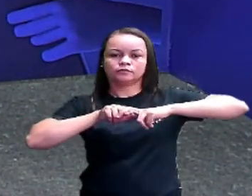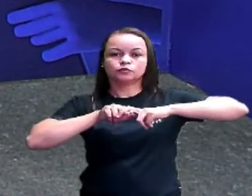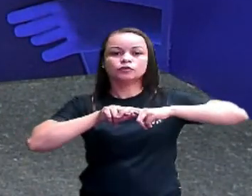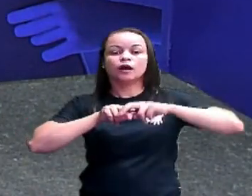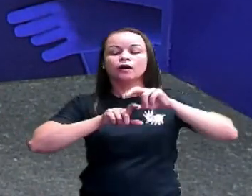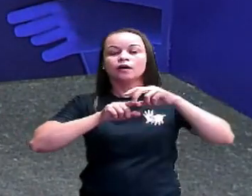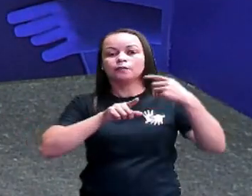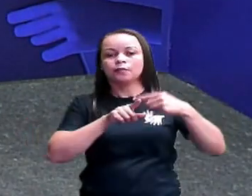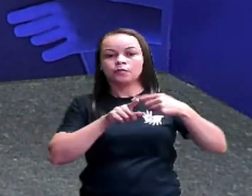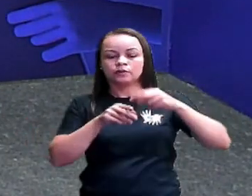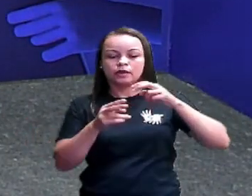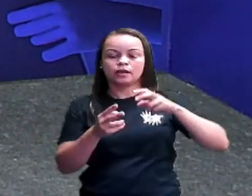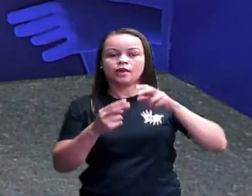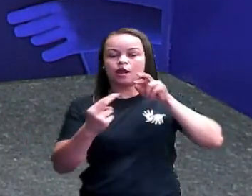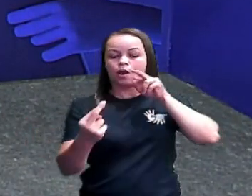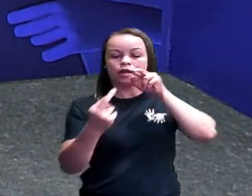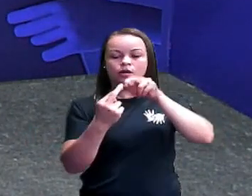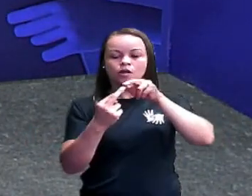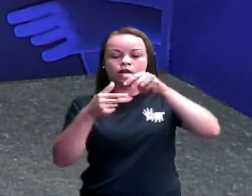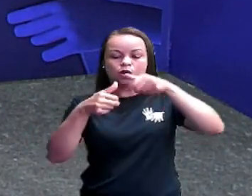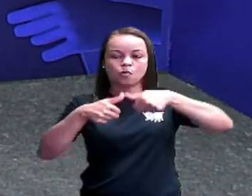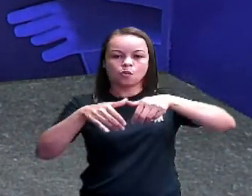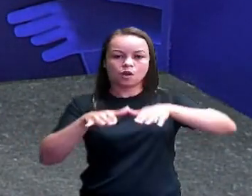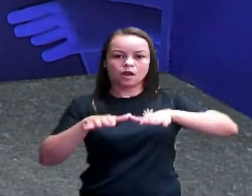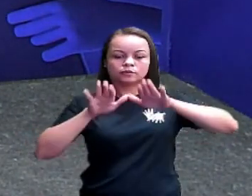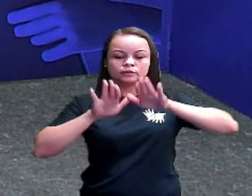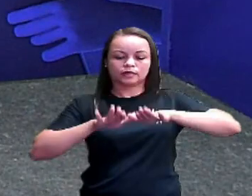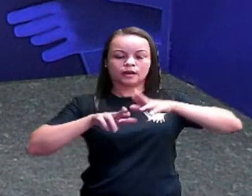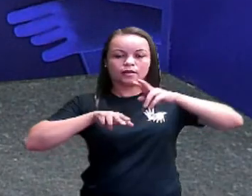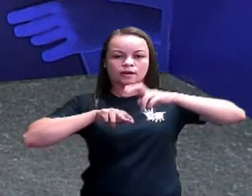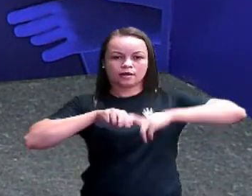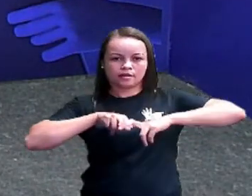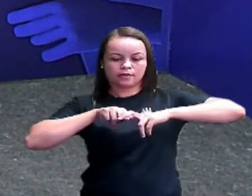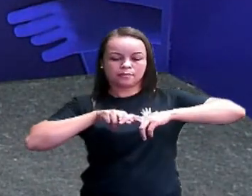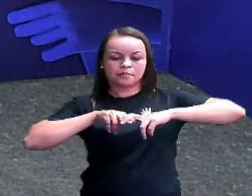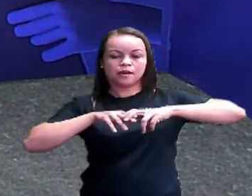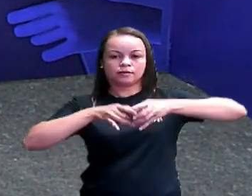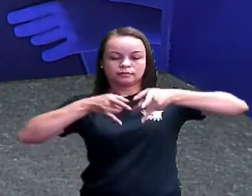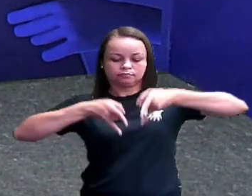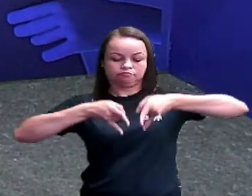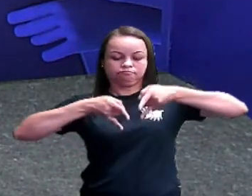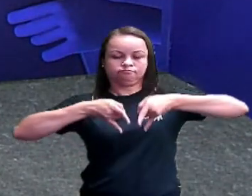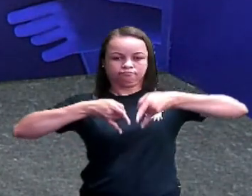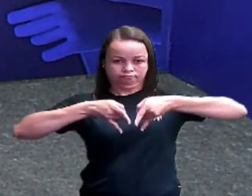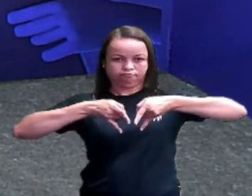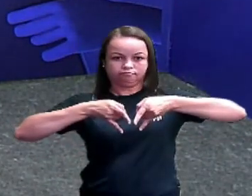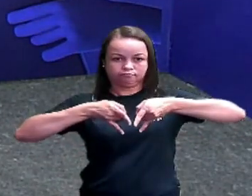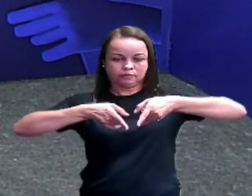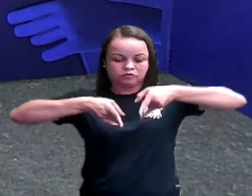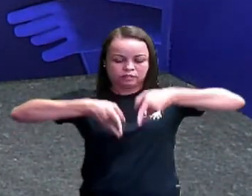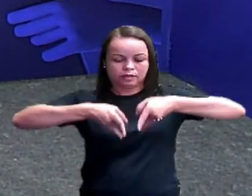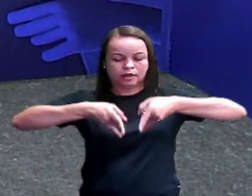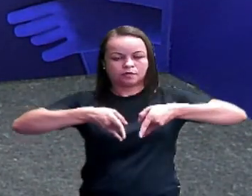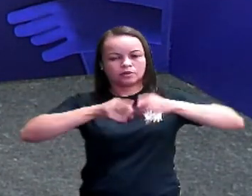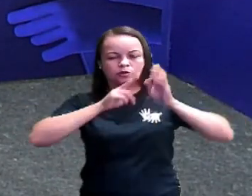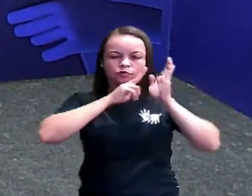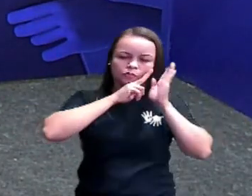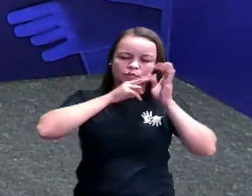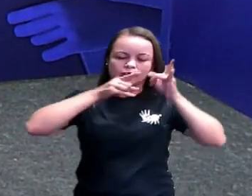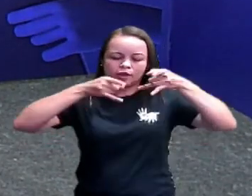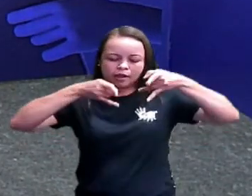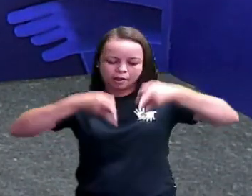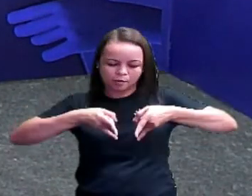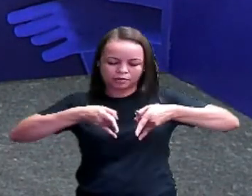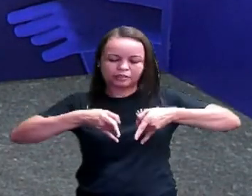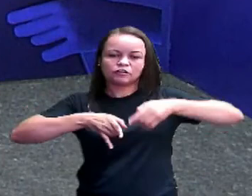de referência é a sua cama. A partir desse ponto de referência, que é a sua cama, você vai ver o que tem